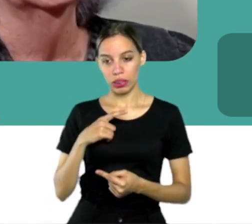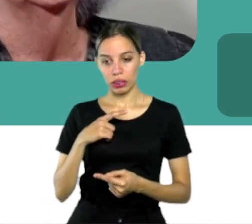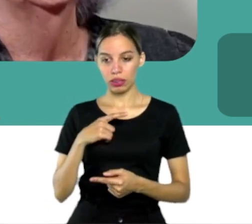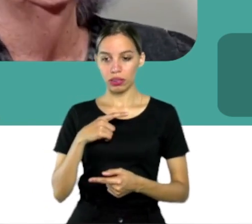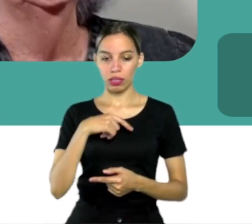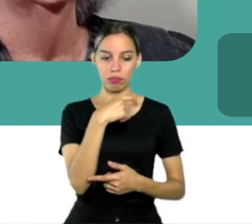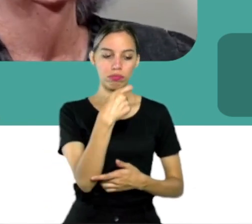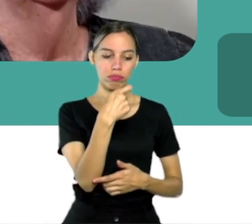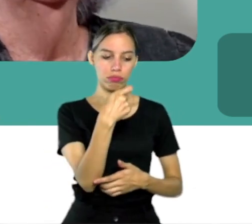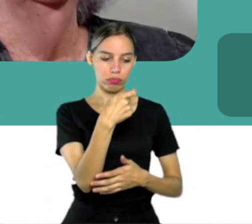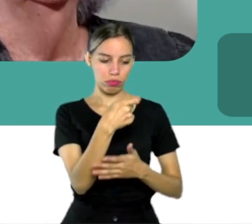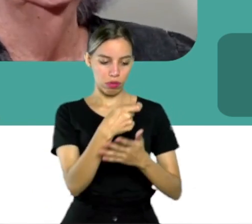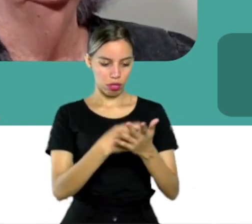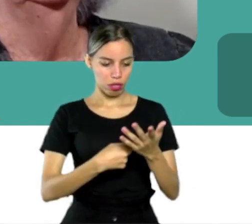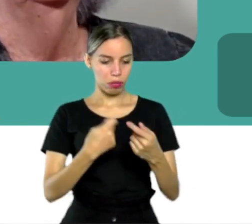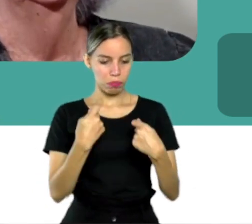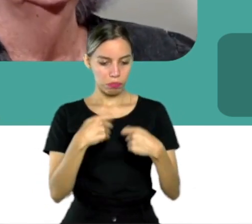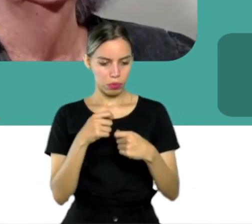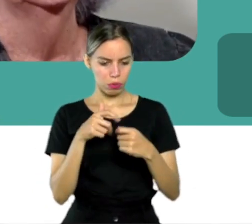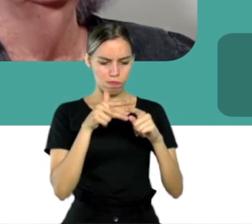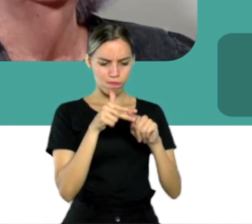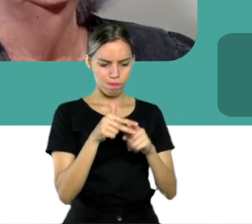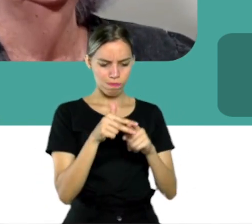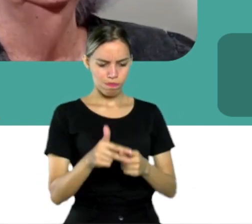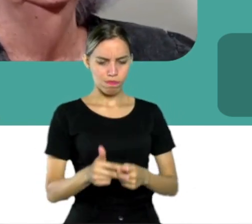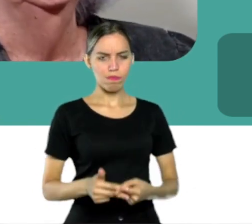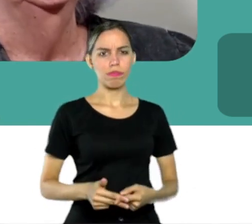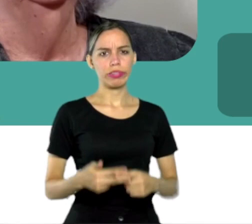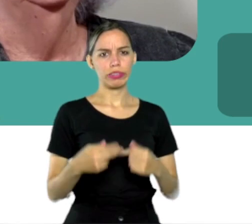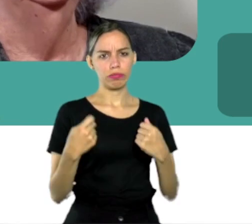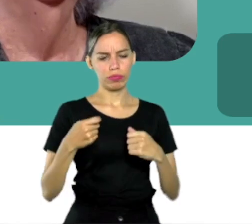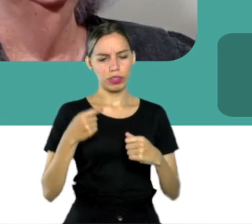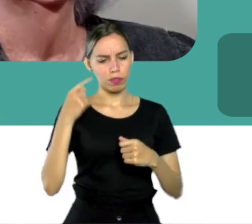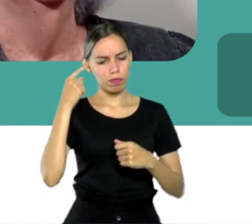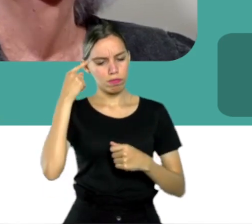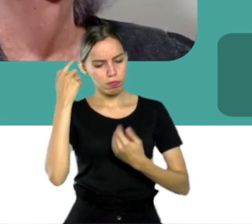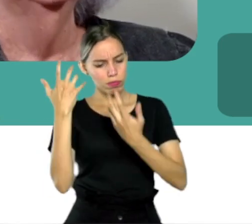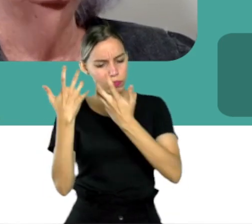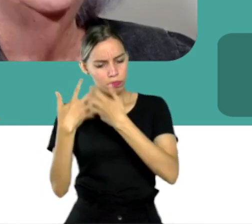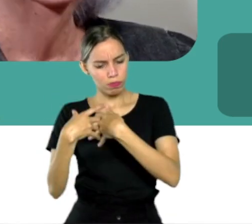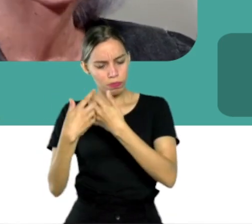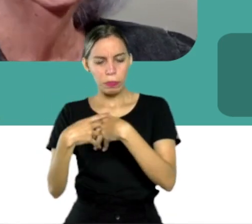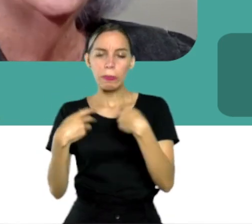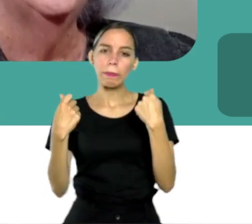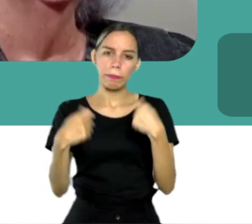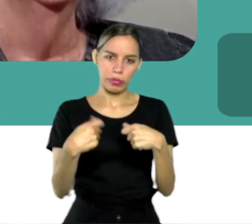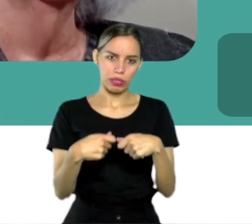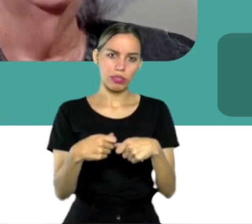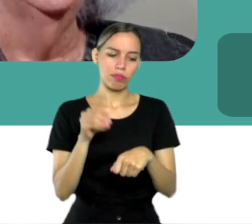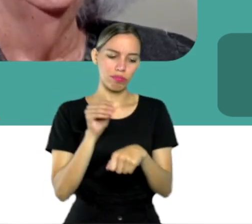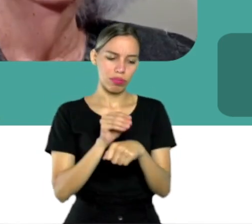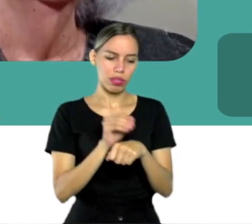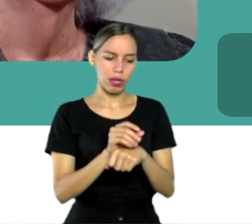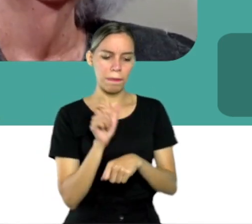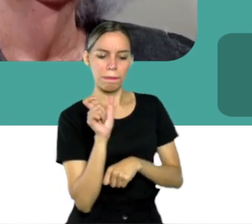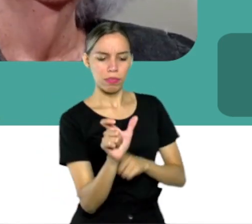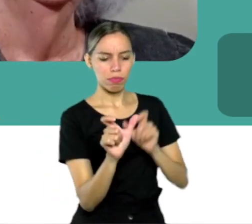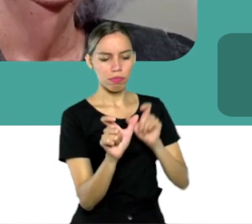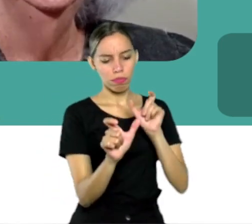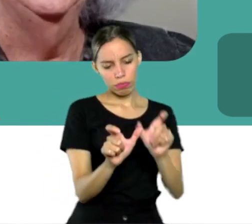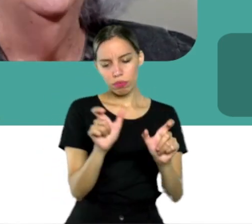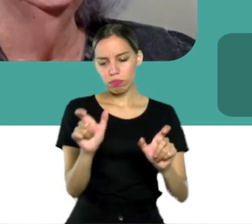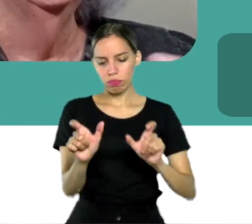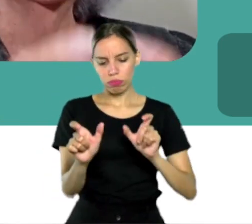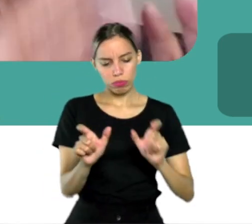trabalho em cima do texto, né? Precisa haver uma reflexão, um trabalho, um cuidado com as palavras,